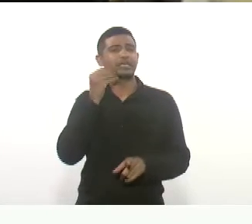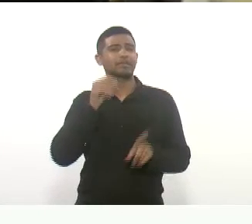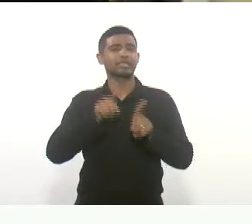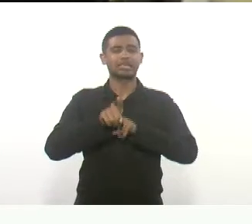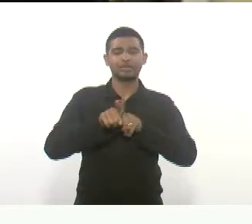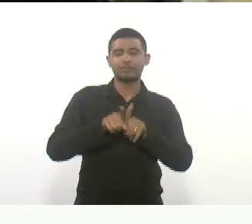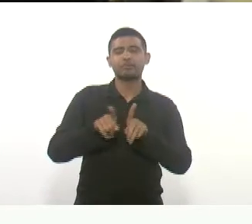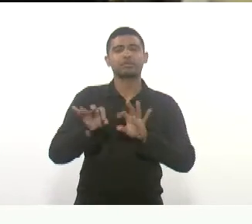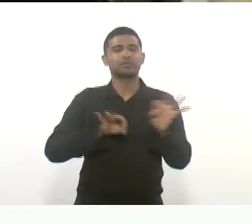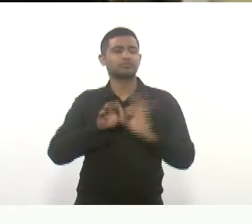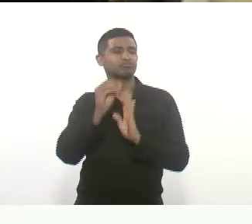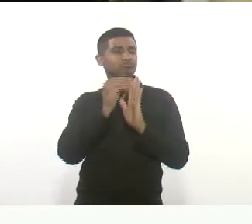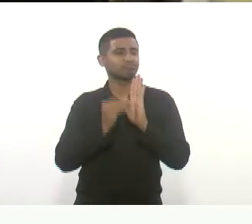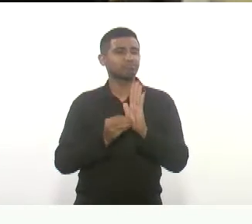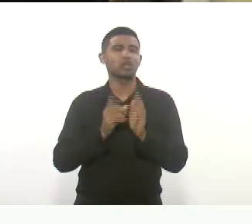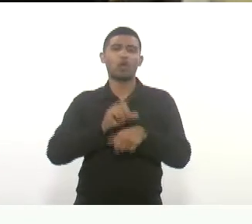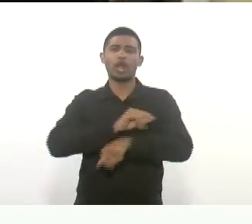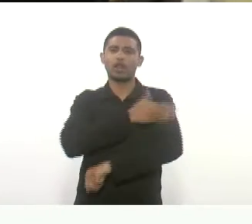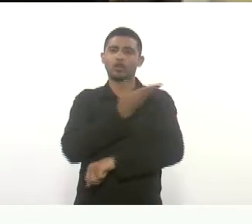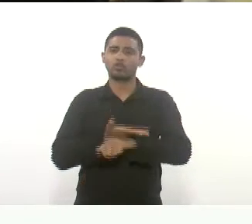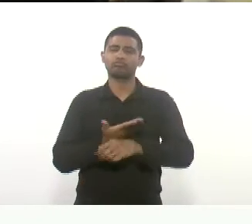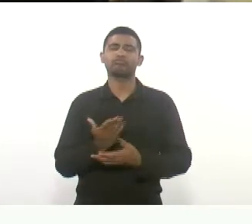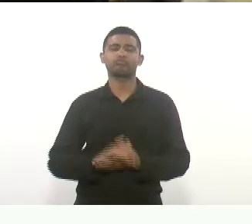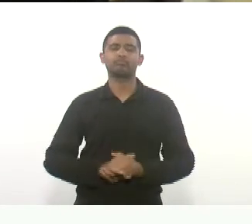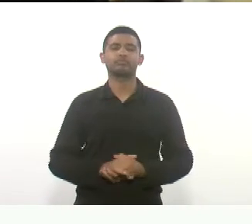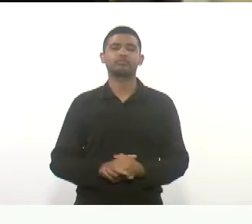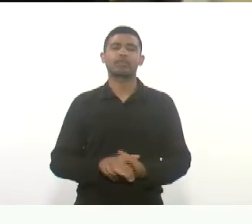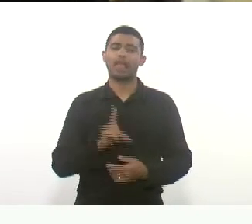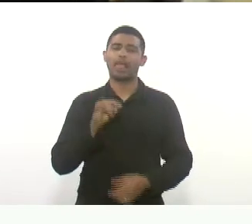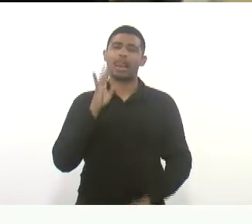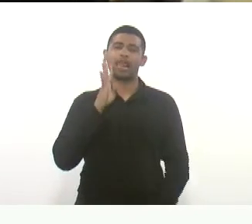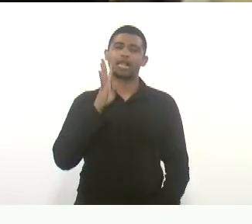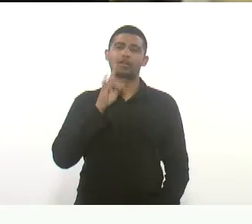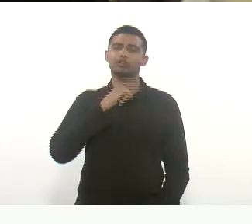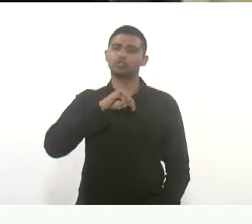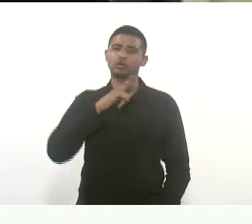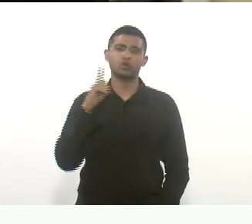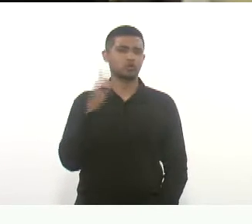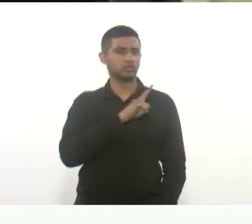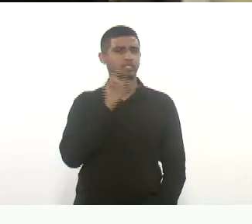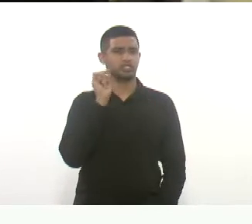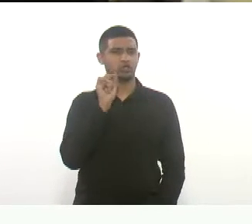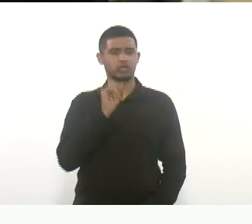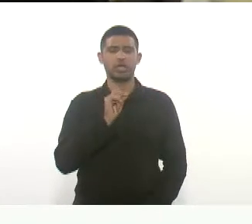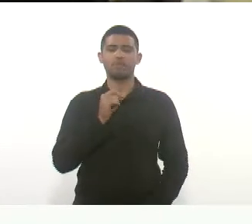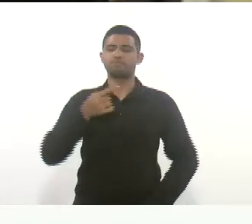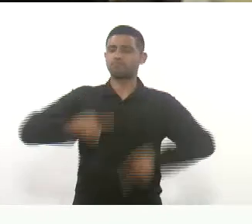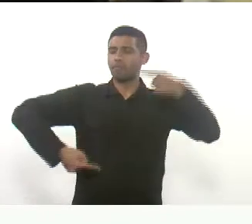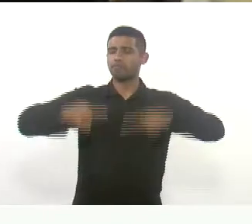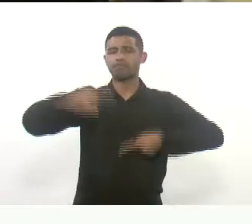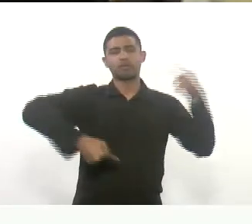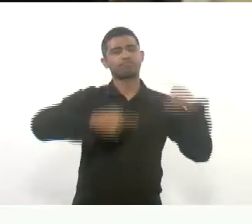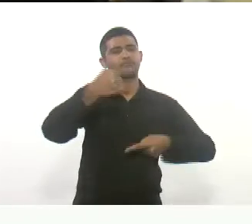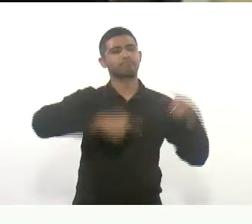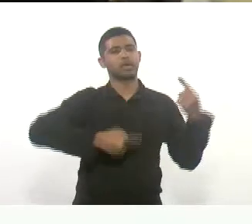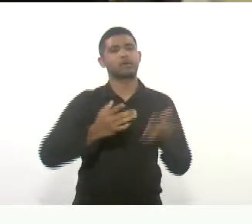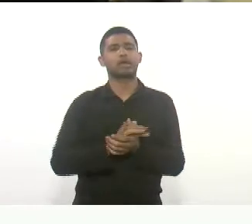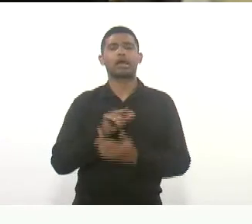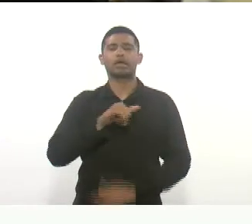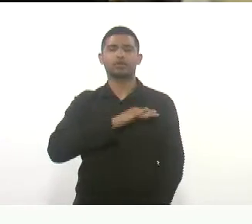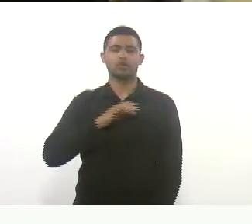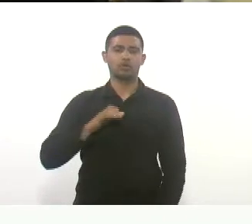do turno único. Eu acho que é bacana aqui para a gente conseguir a nossa construção aqui enquanto